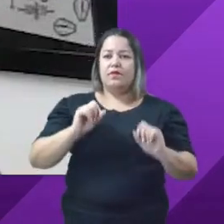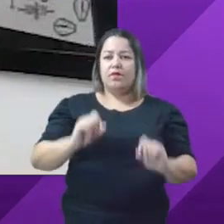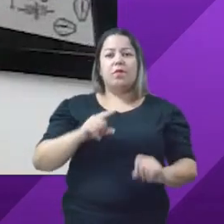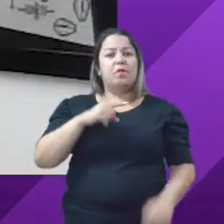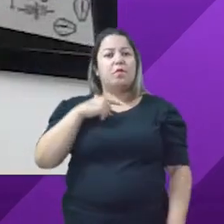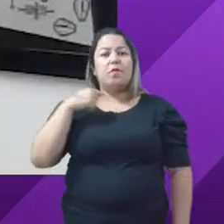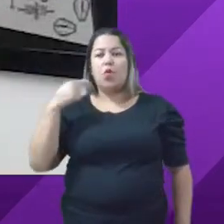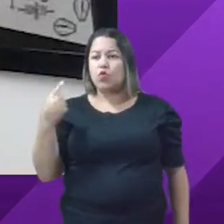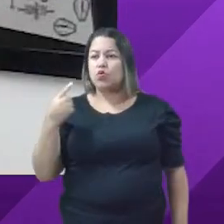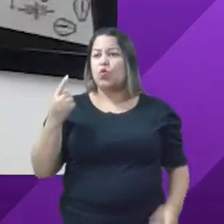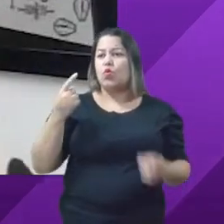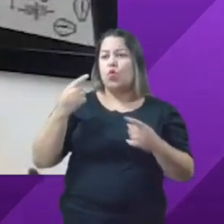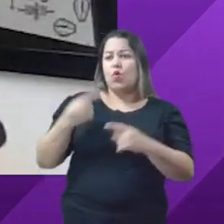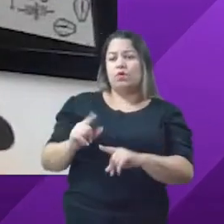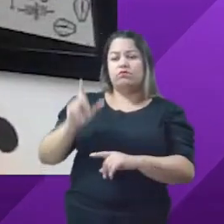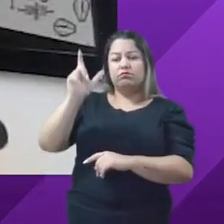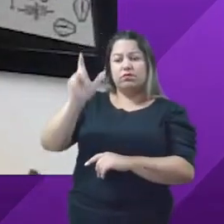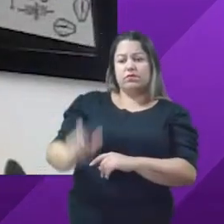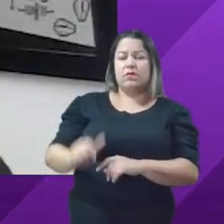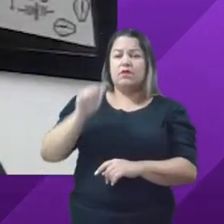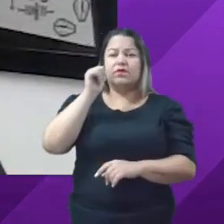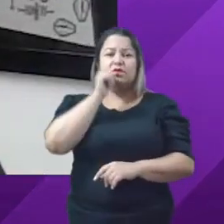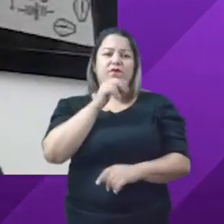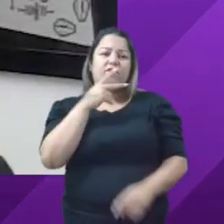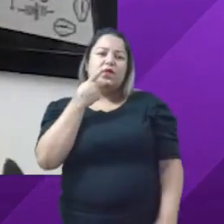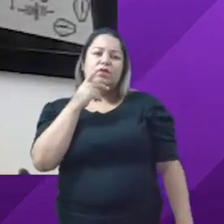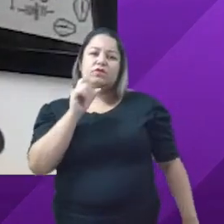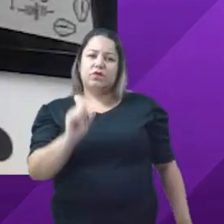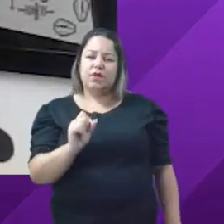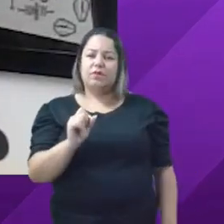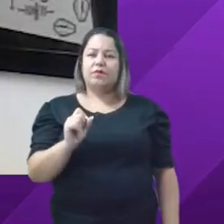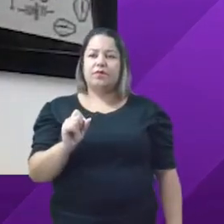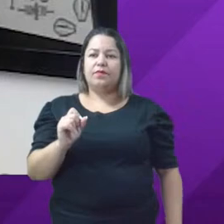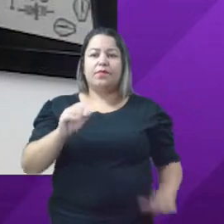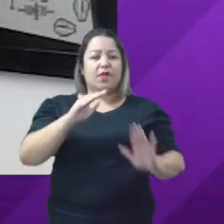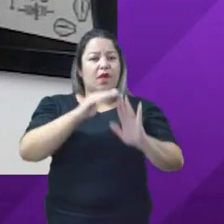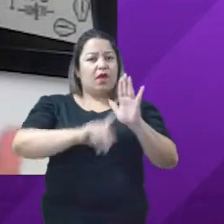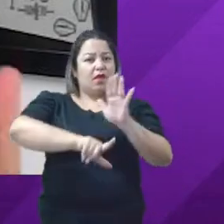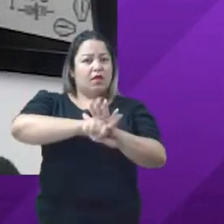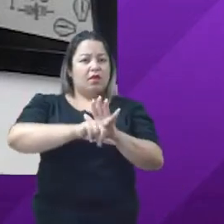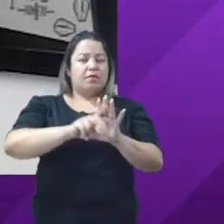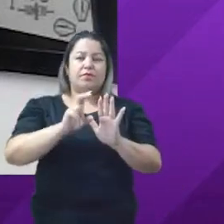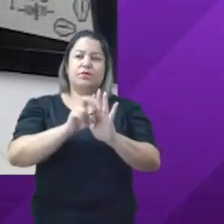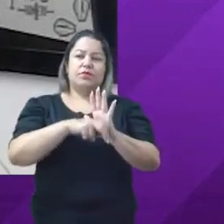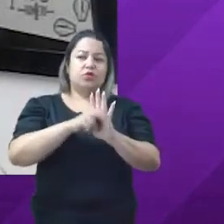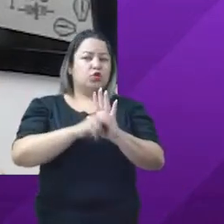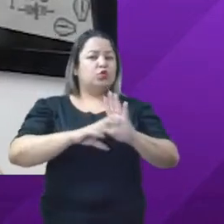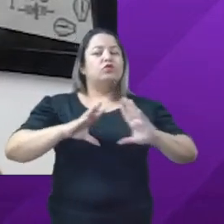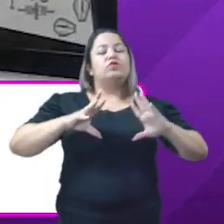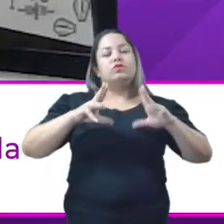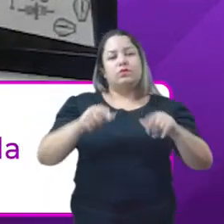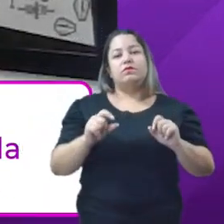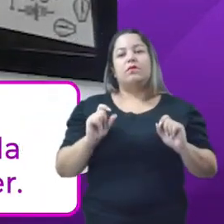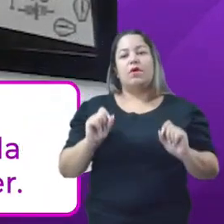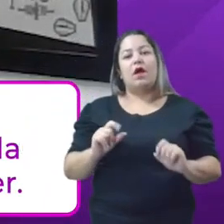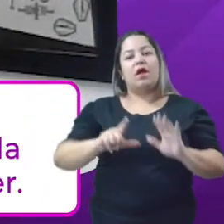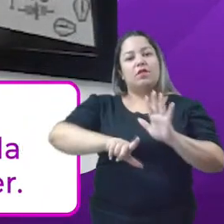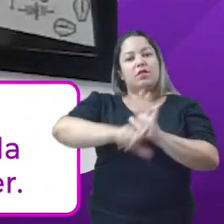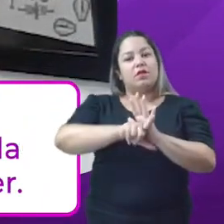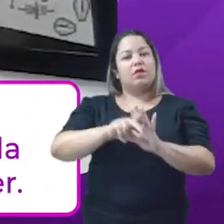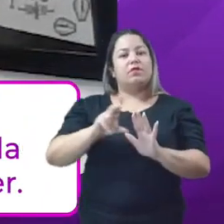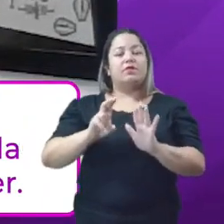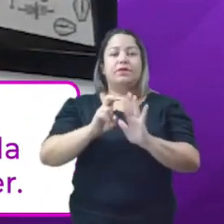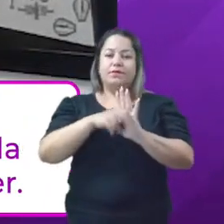feminicídio contra as vítimas. Ah, Bruno, você está querendo dizer então que muitos pontos da Lei Maria da Penha não adianta? Todos adiantam. A Lei Maria da Penha,